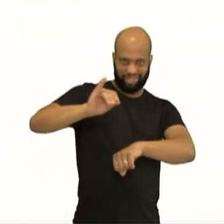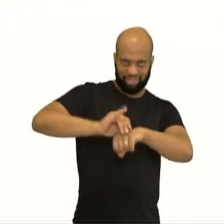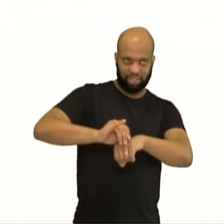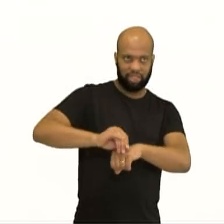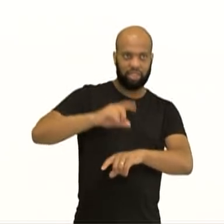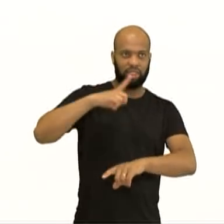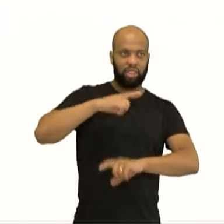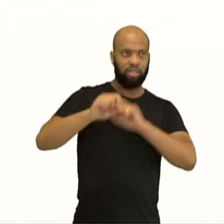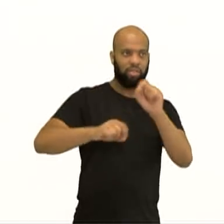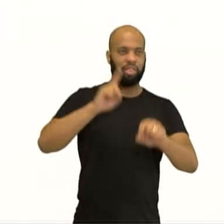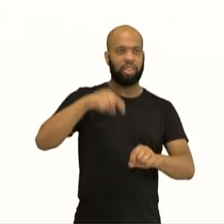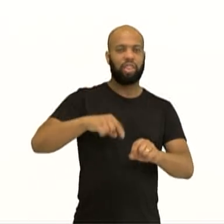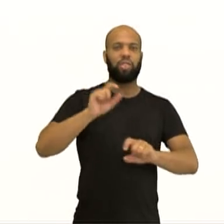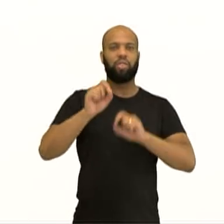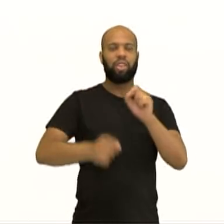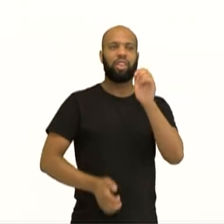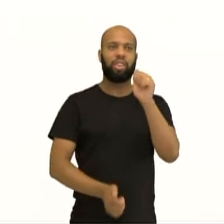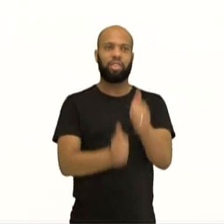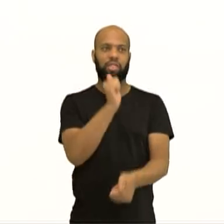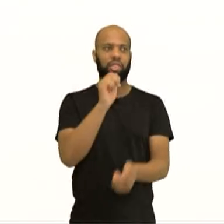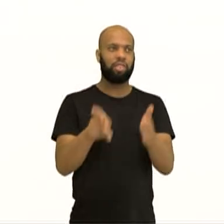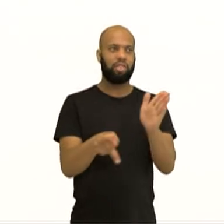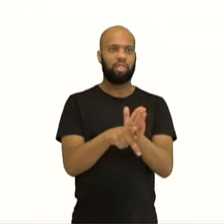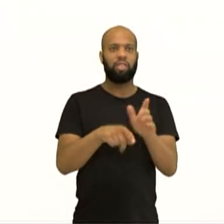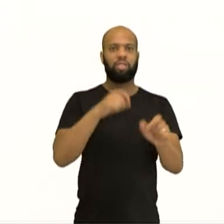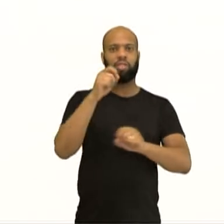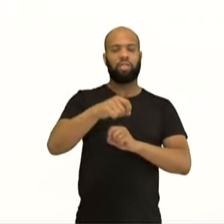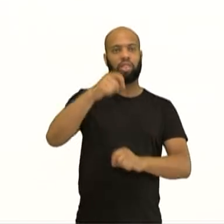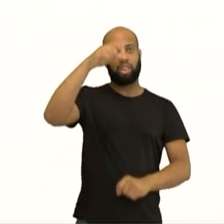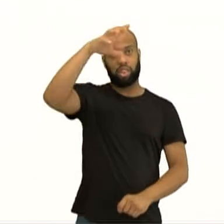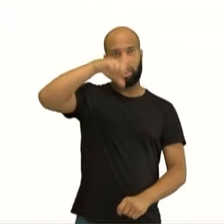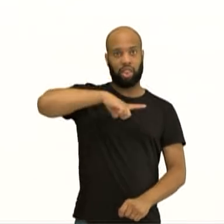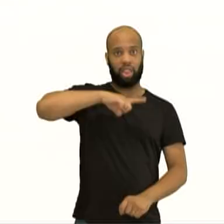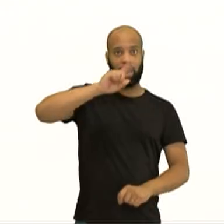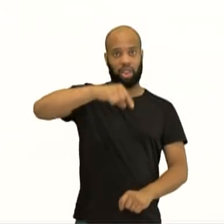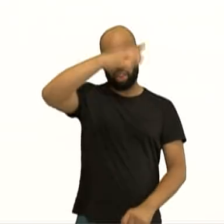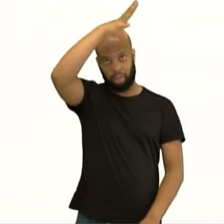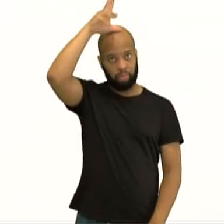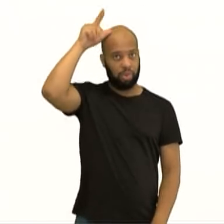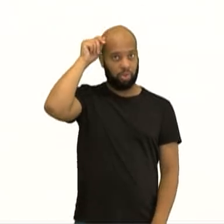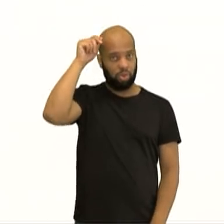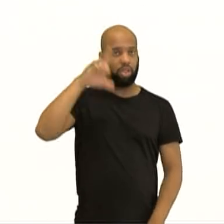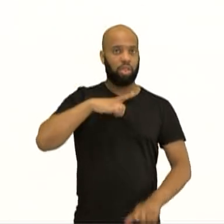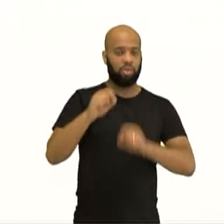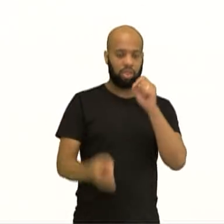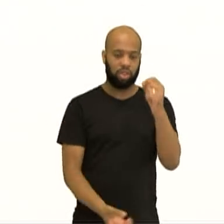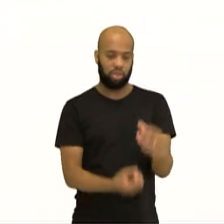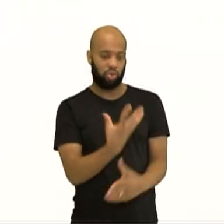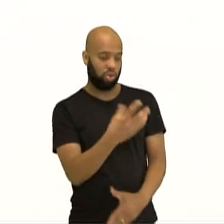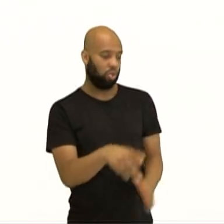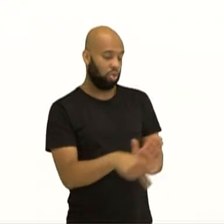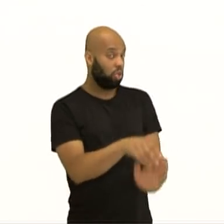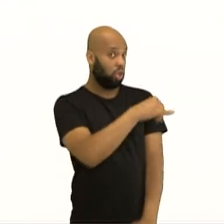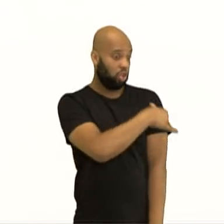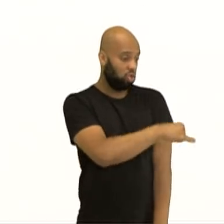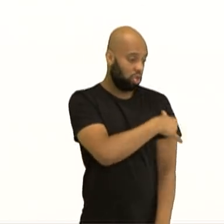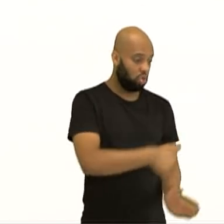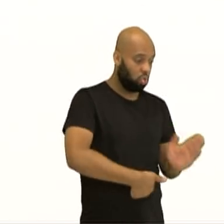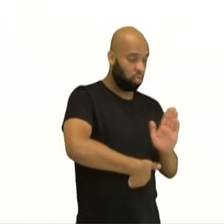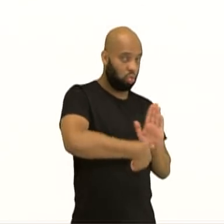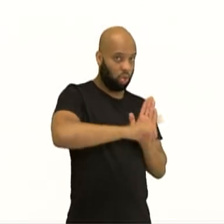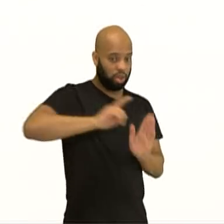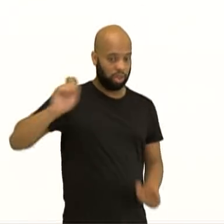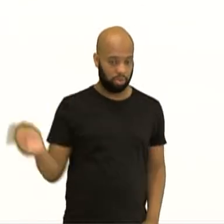da Amazônia. Então, lembra que teve o frescobol, né? Que foi criado no Rio de Janeiro, e o mambol